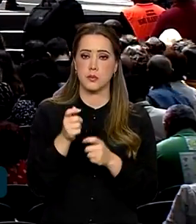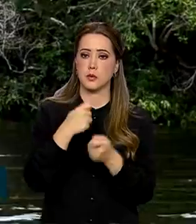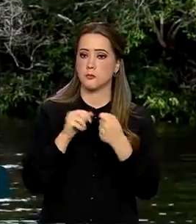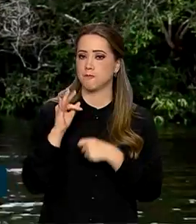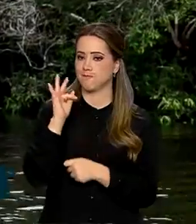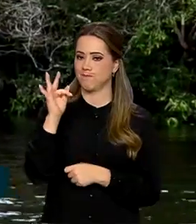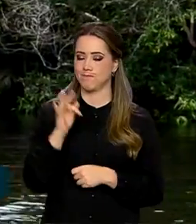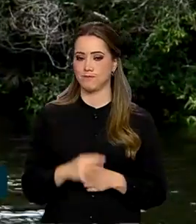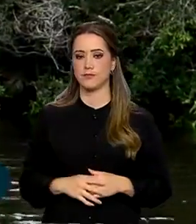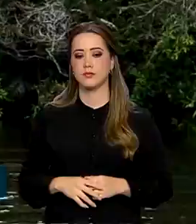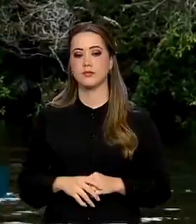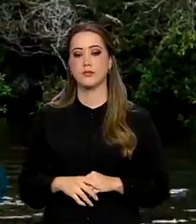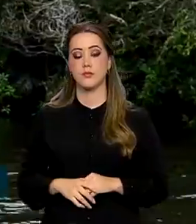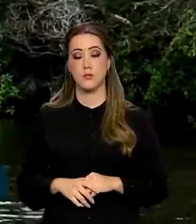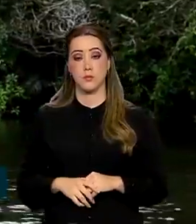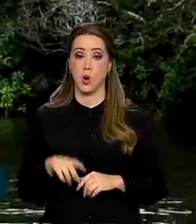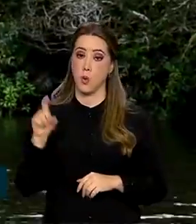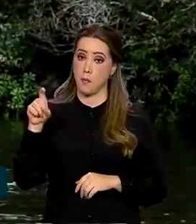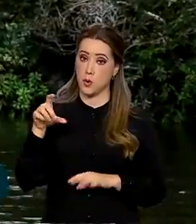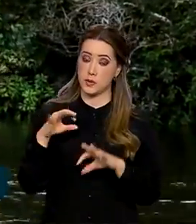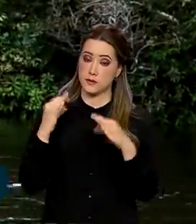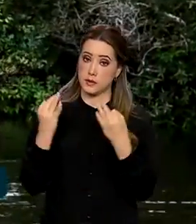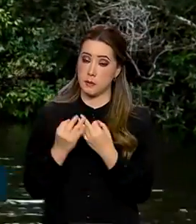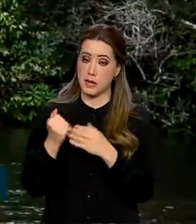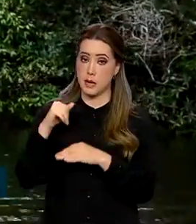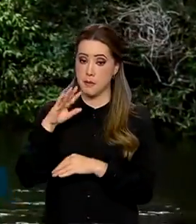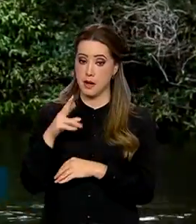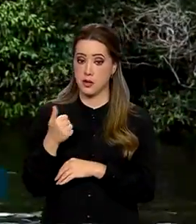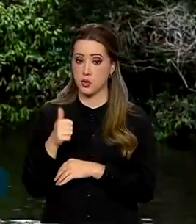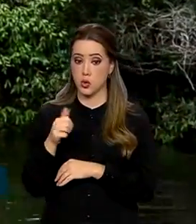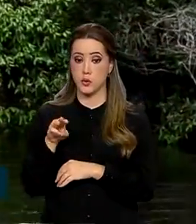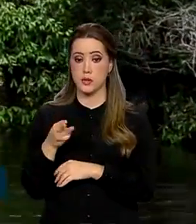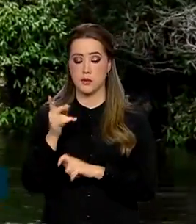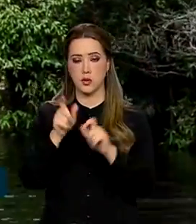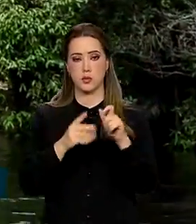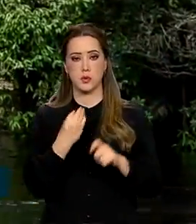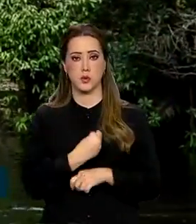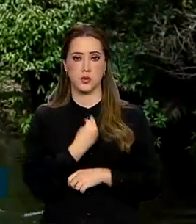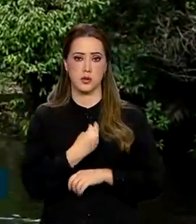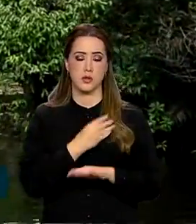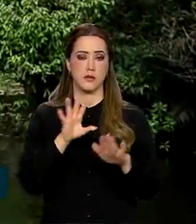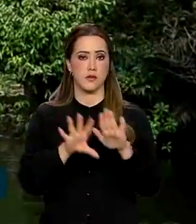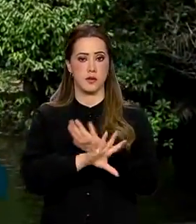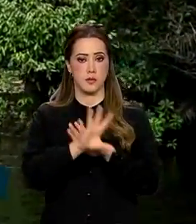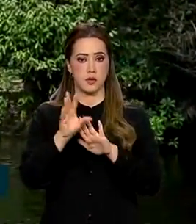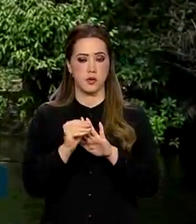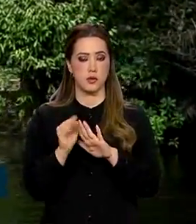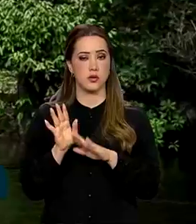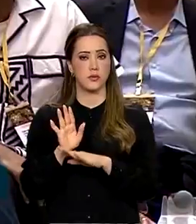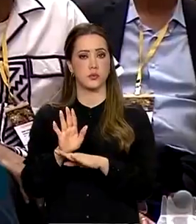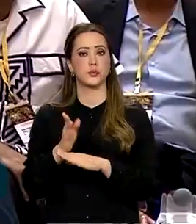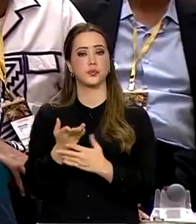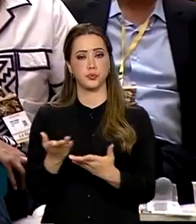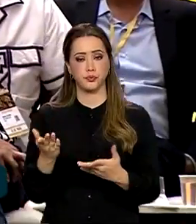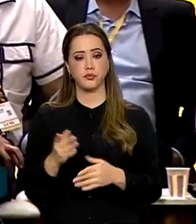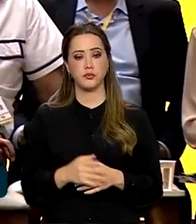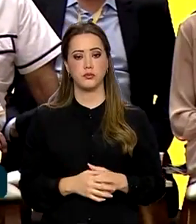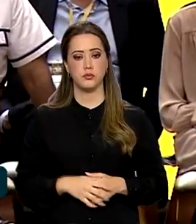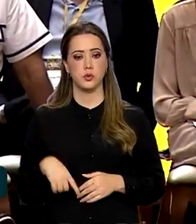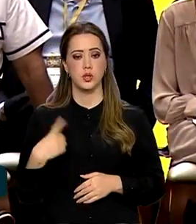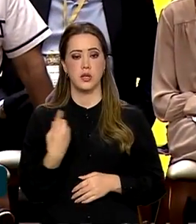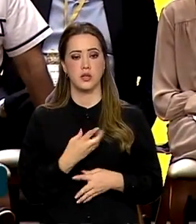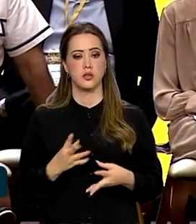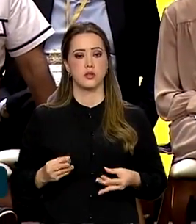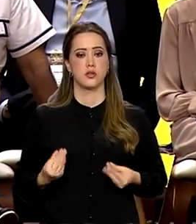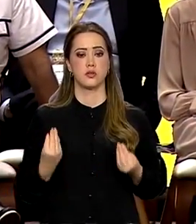futuro. Com o Bolsa Família, mais de 11 milhões de pessoas dos estados da Amazônia Legal serão beneficiadas. Nós estamos